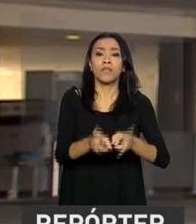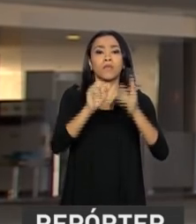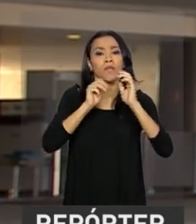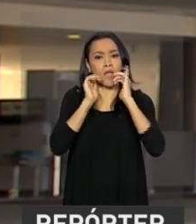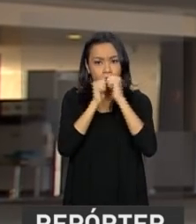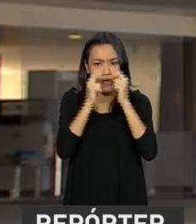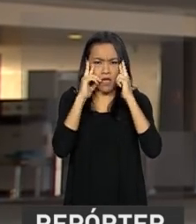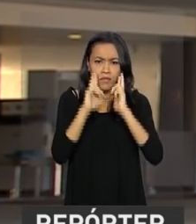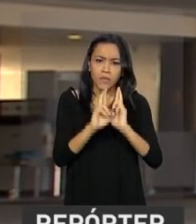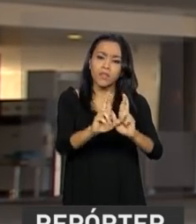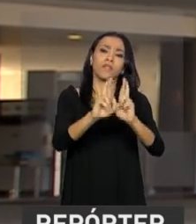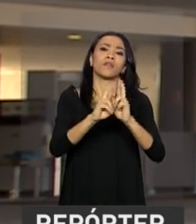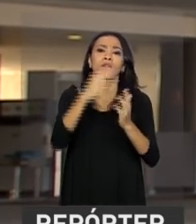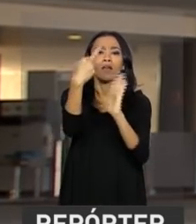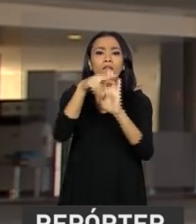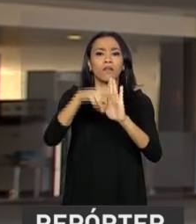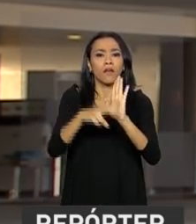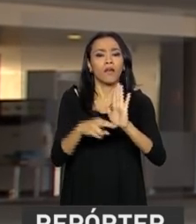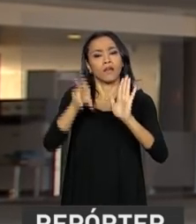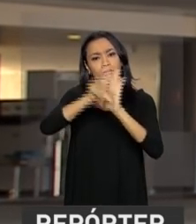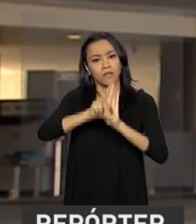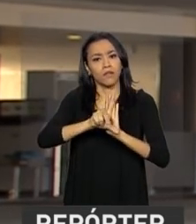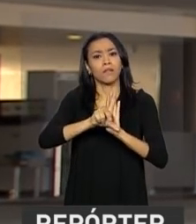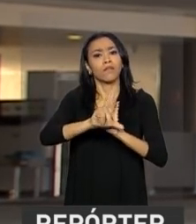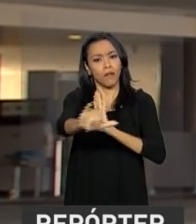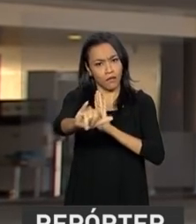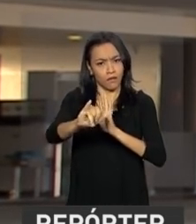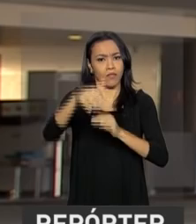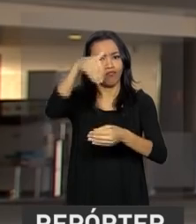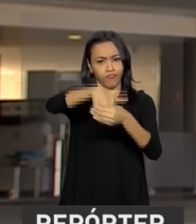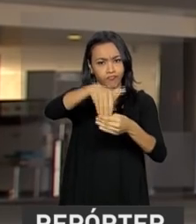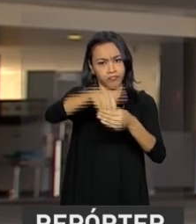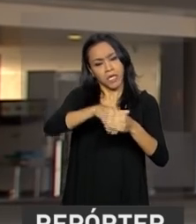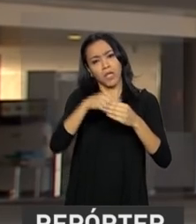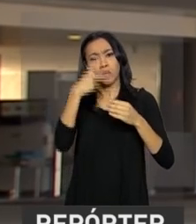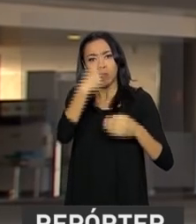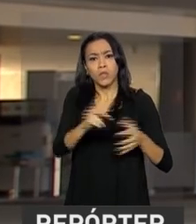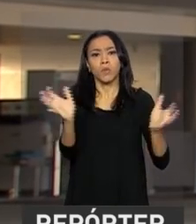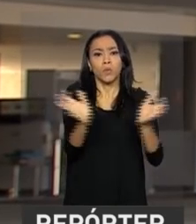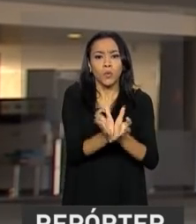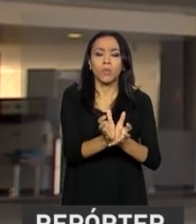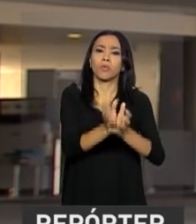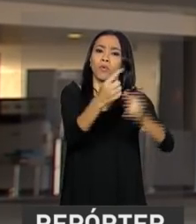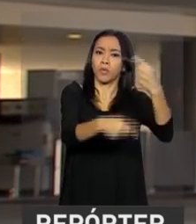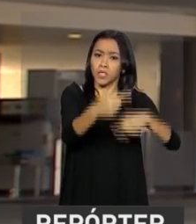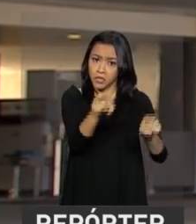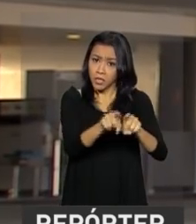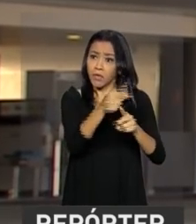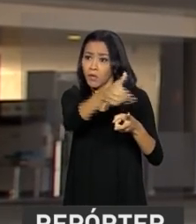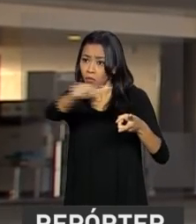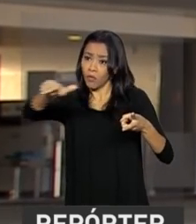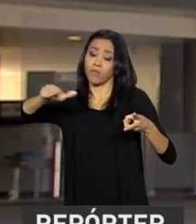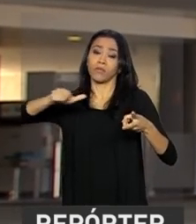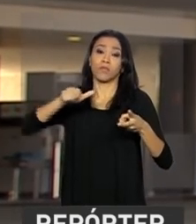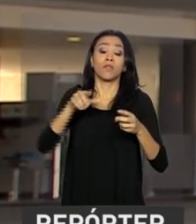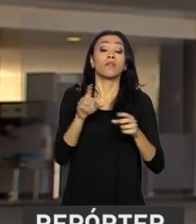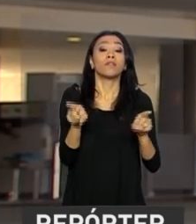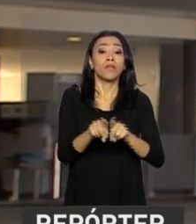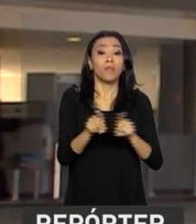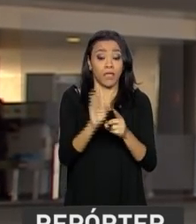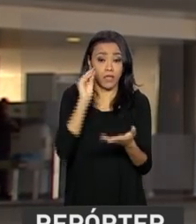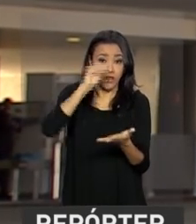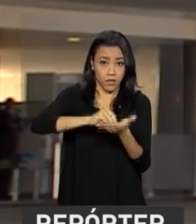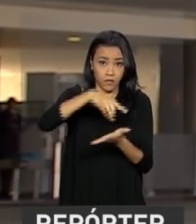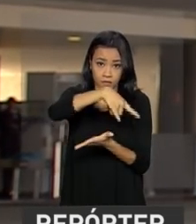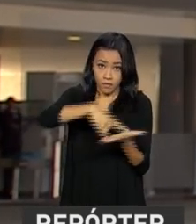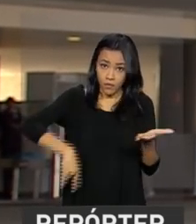si, para o seu partido ou ainda para outros candidatos que eventualmente tenha apoiado em disputas. Ainda na nota,